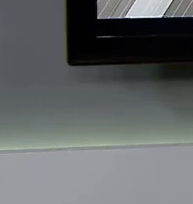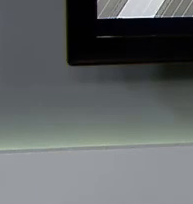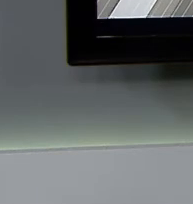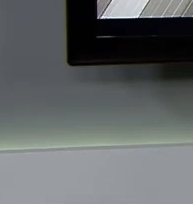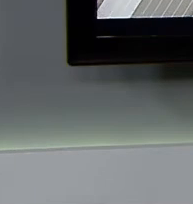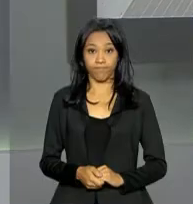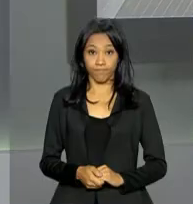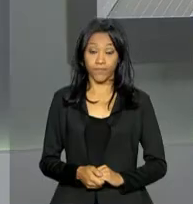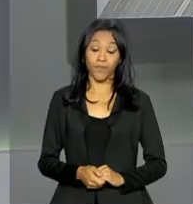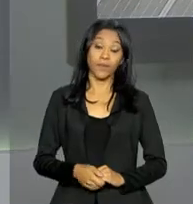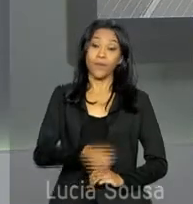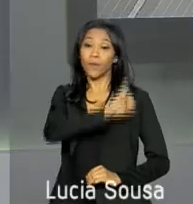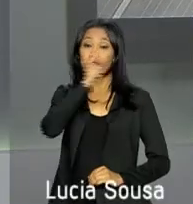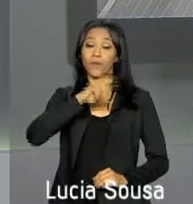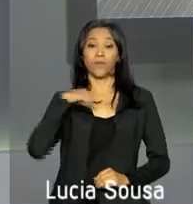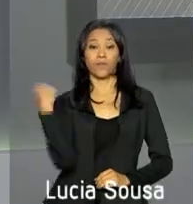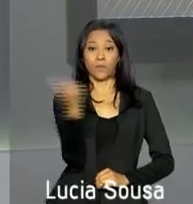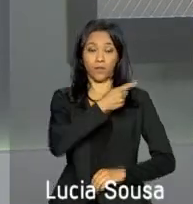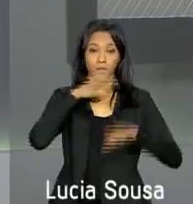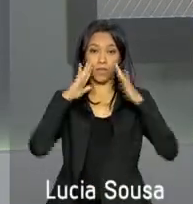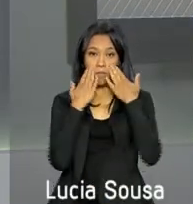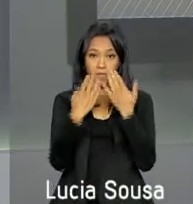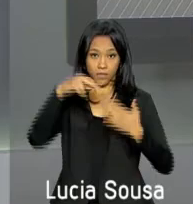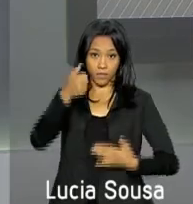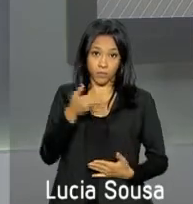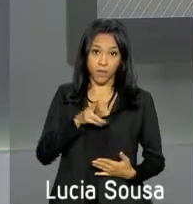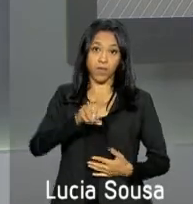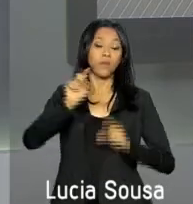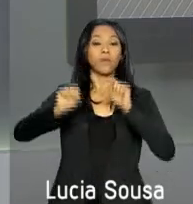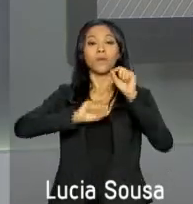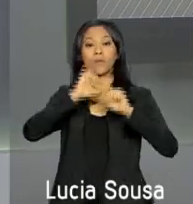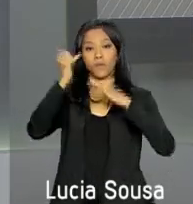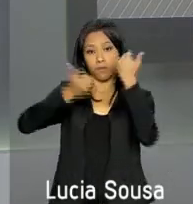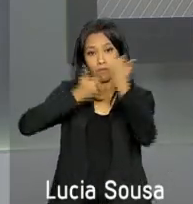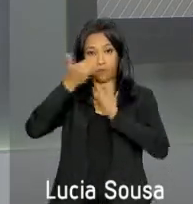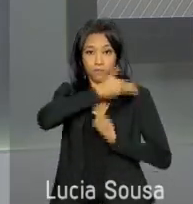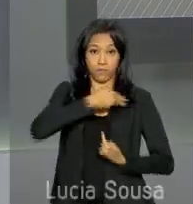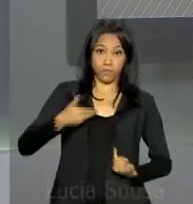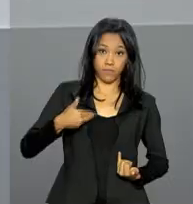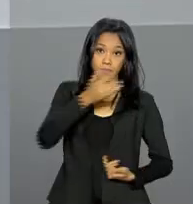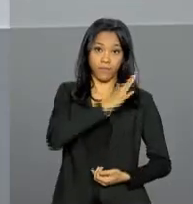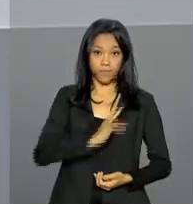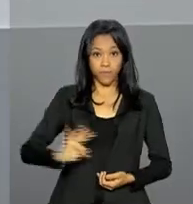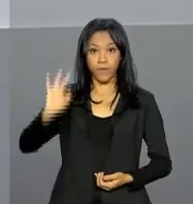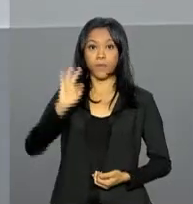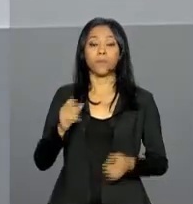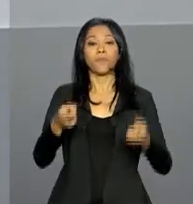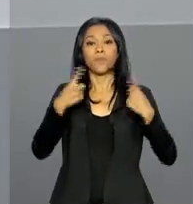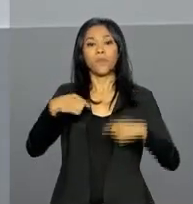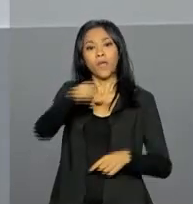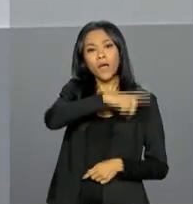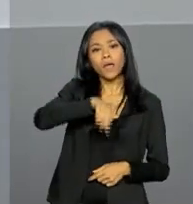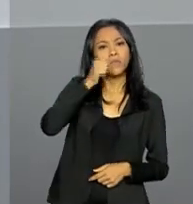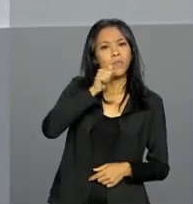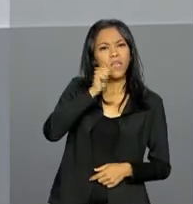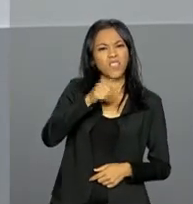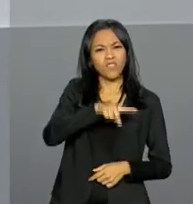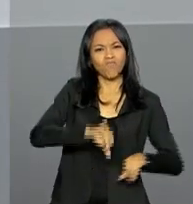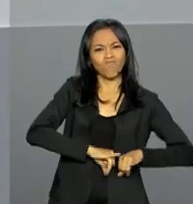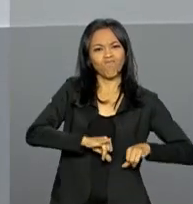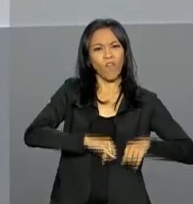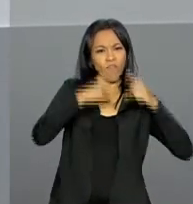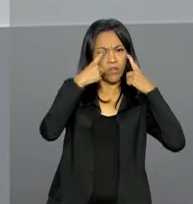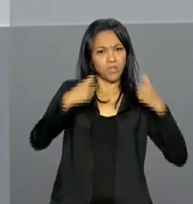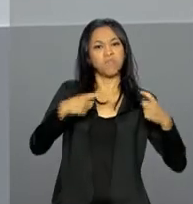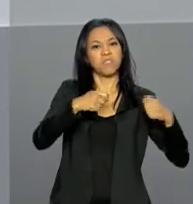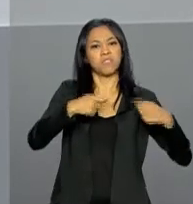o lá voltamos agora com o repórter nbr as notícias do governo federal as mulheres que sofrem violência devem